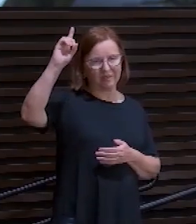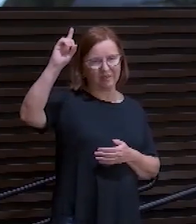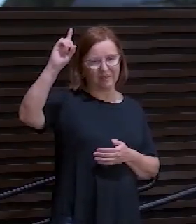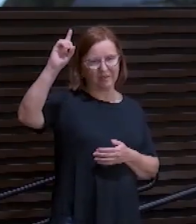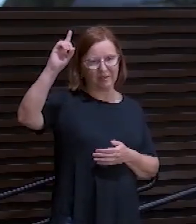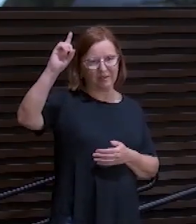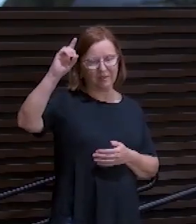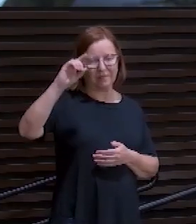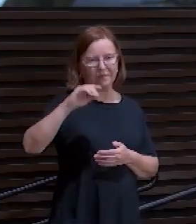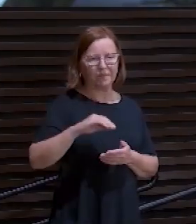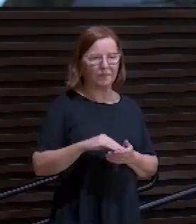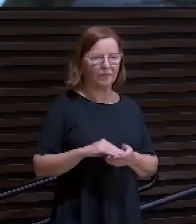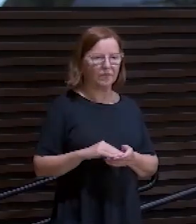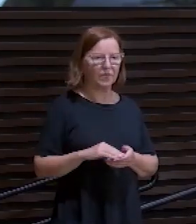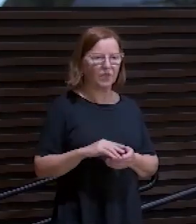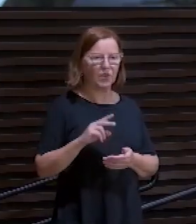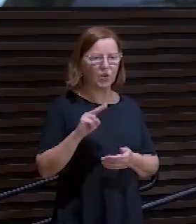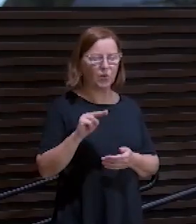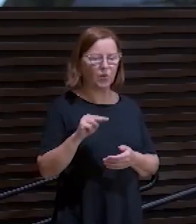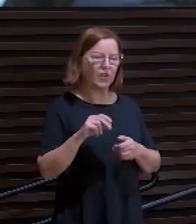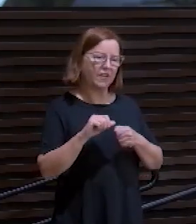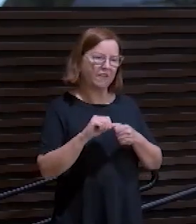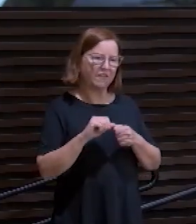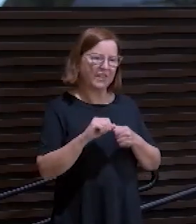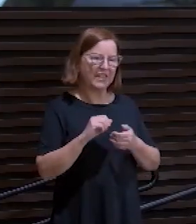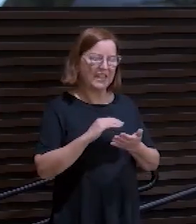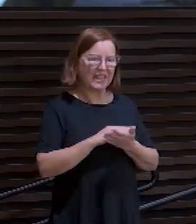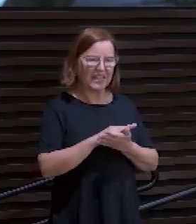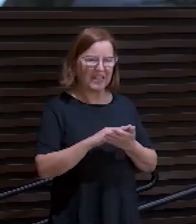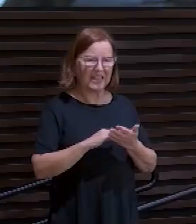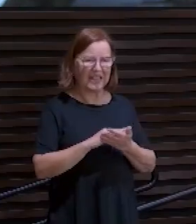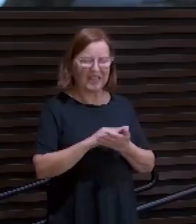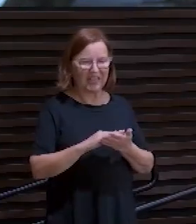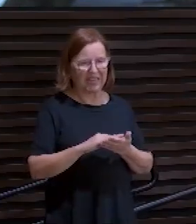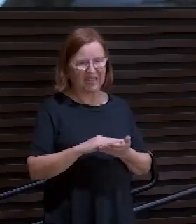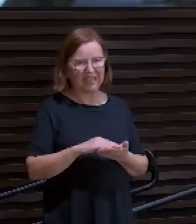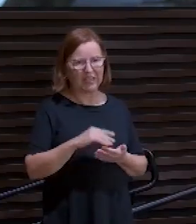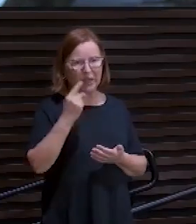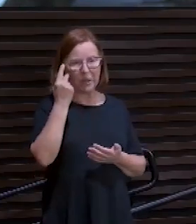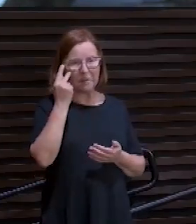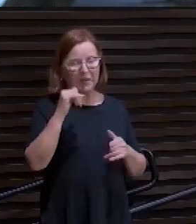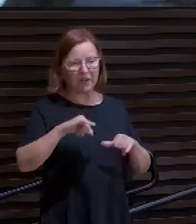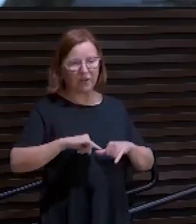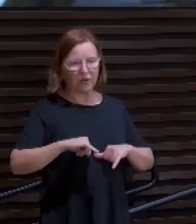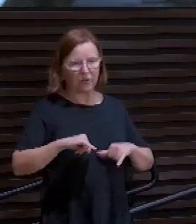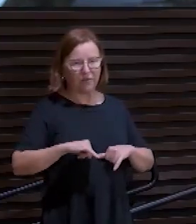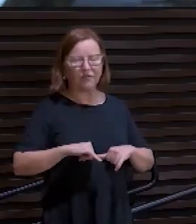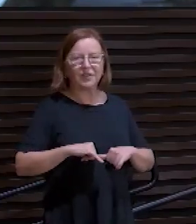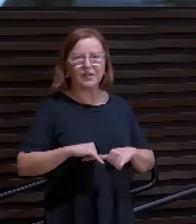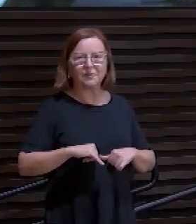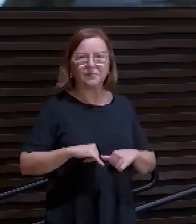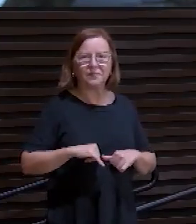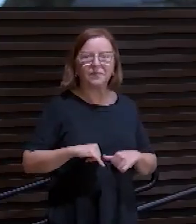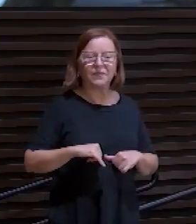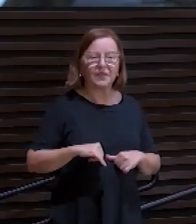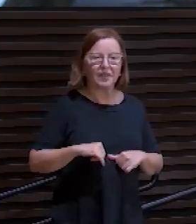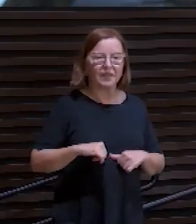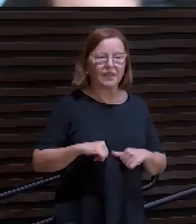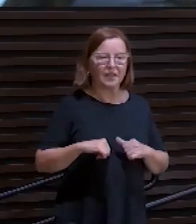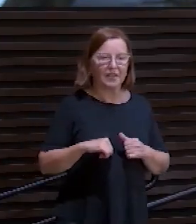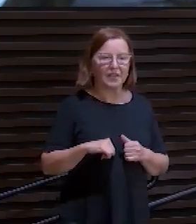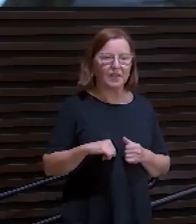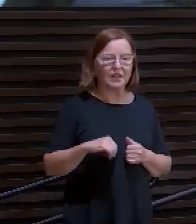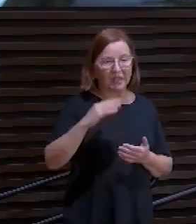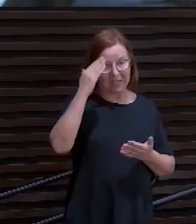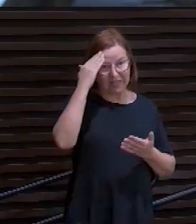que segundo a história nunca fez nada para passar pelo que passou. Este servo reconhece que o mesmo Deus da